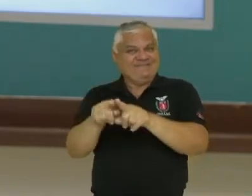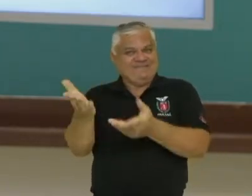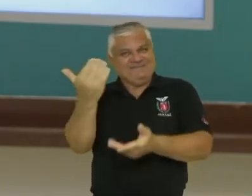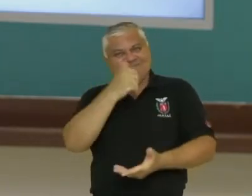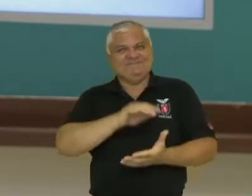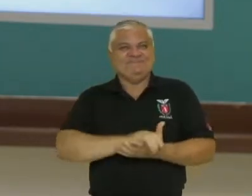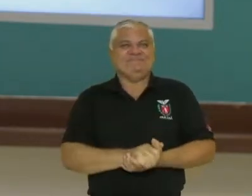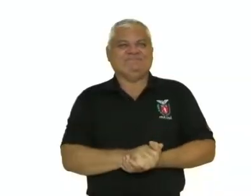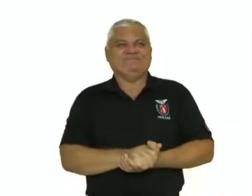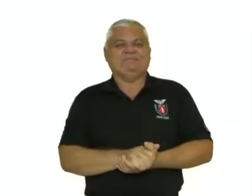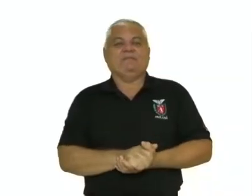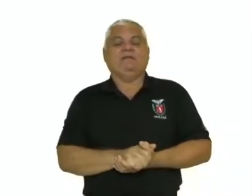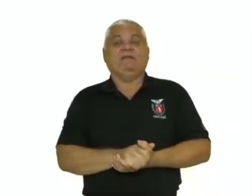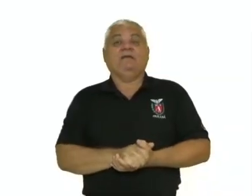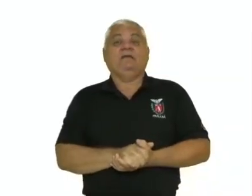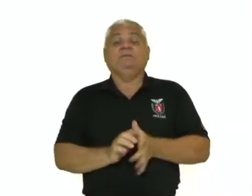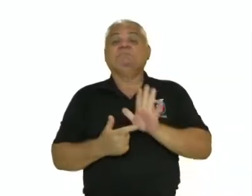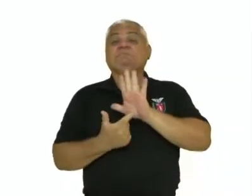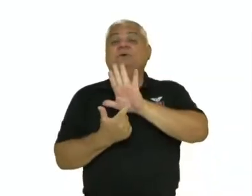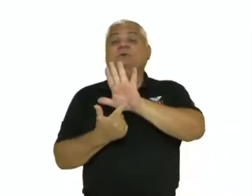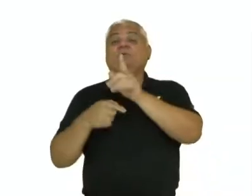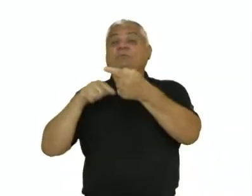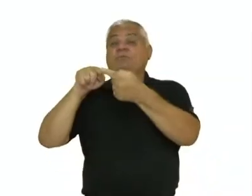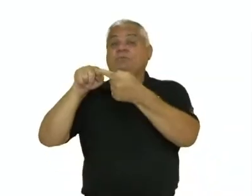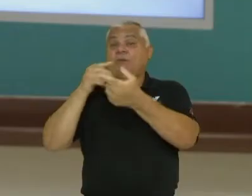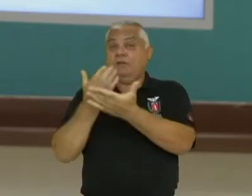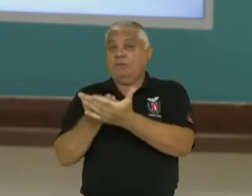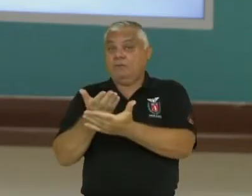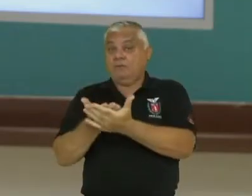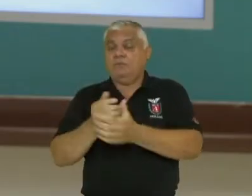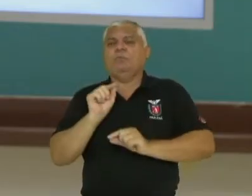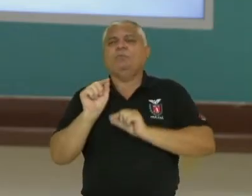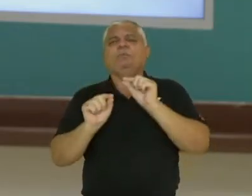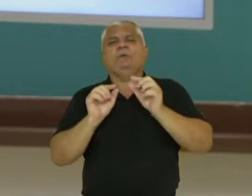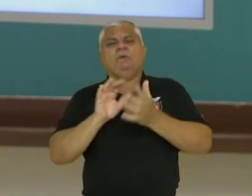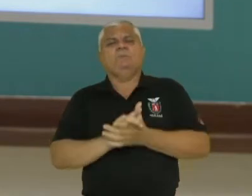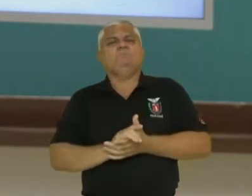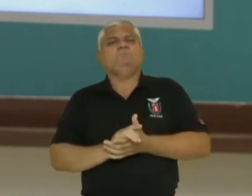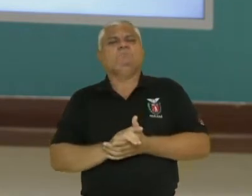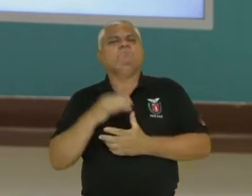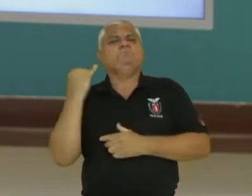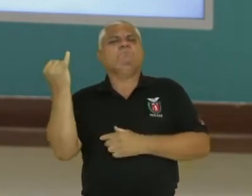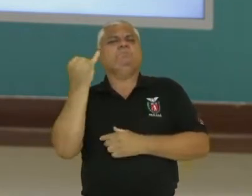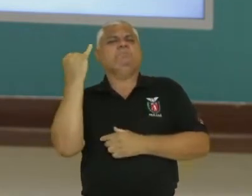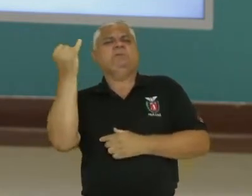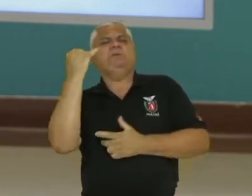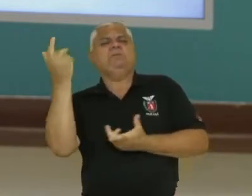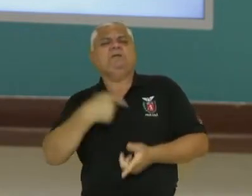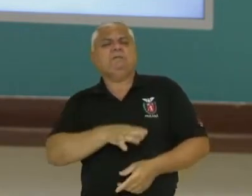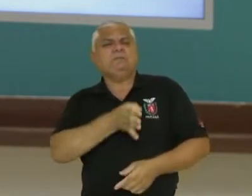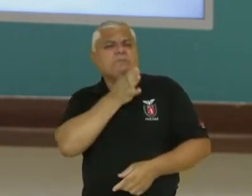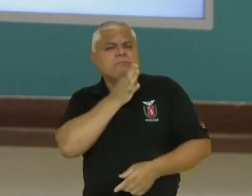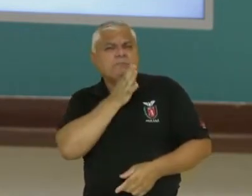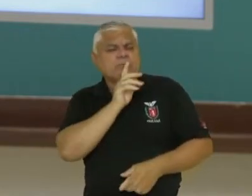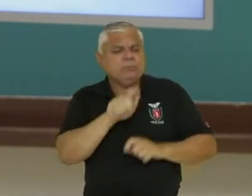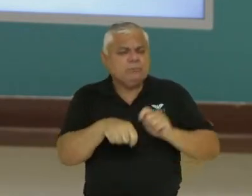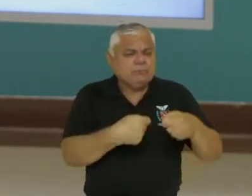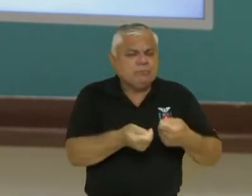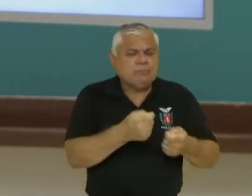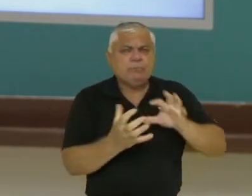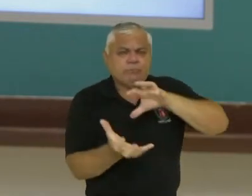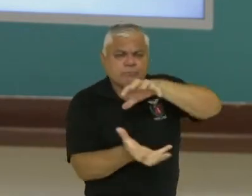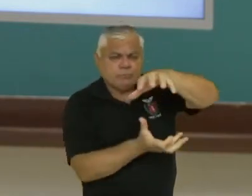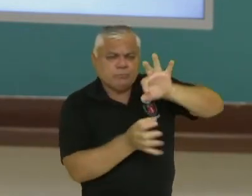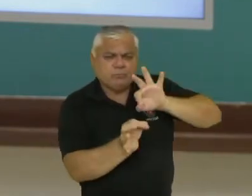lá? Trago para vocês o objetivo da aula. Por que é importante conhecer a formação do nosso